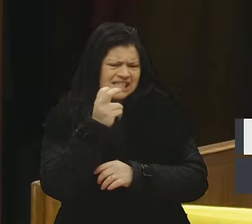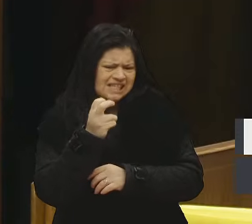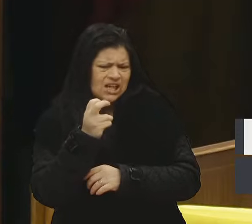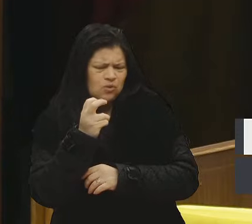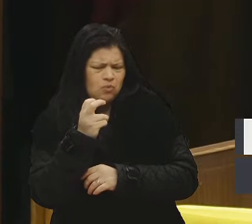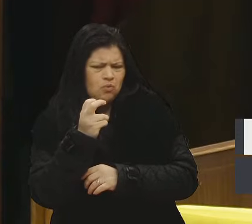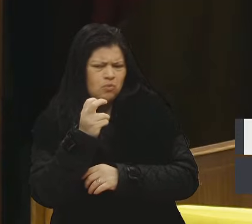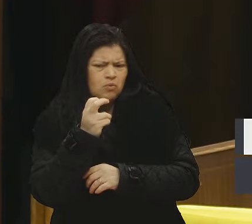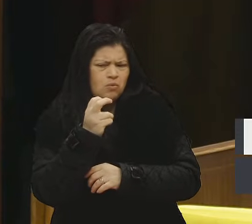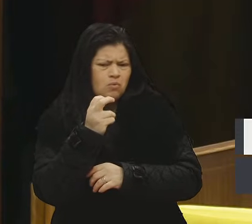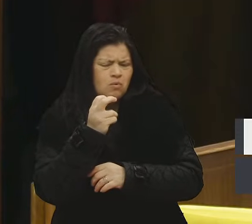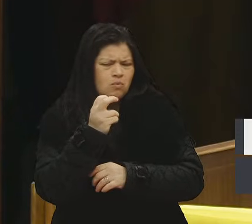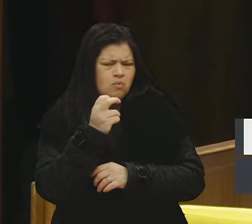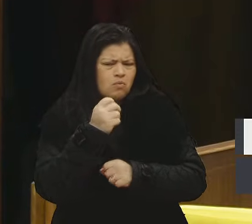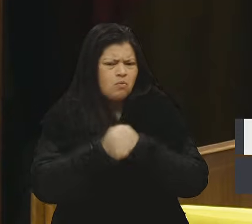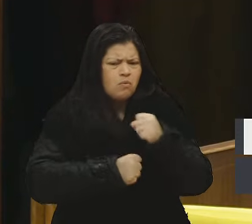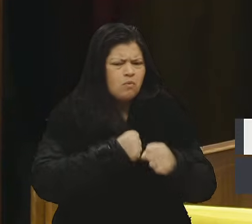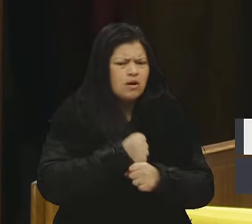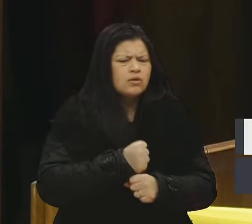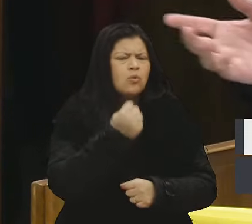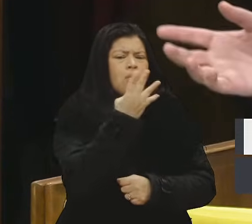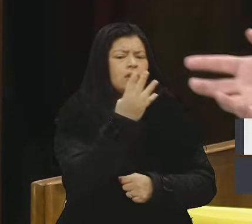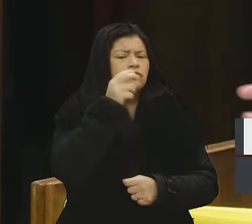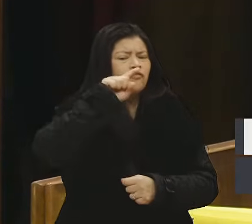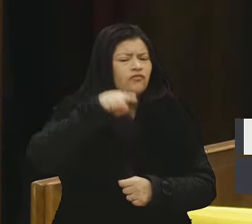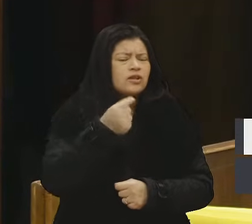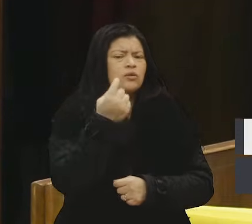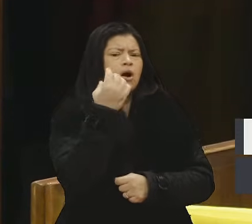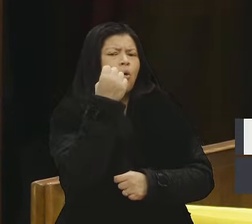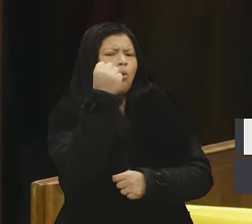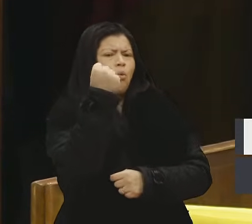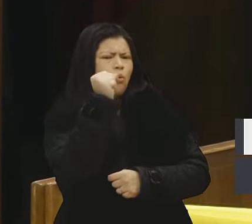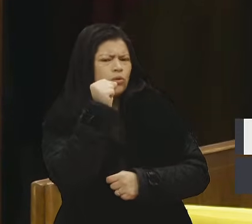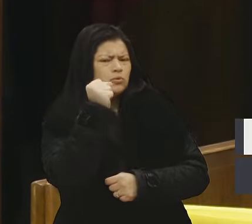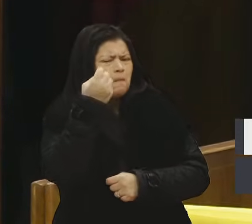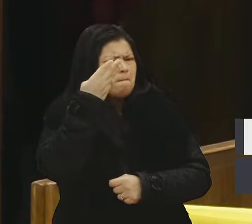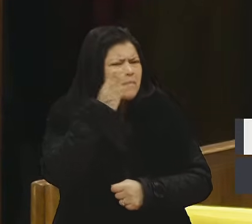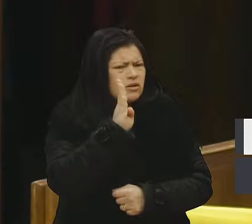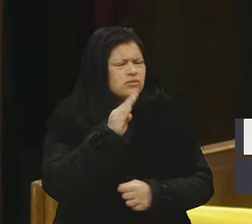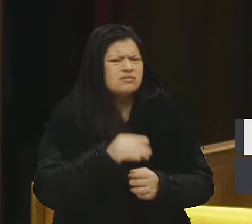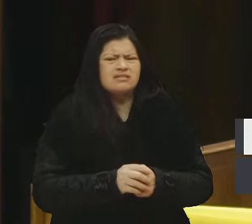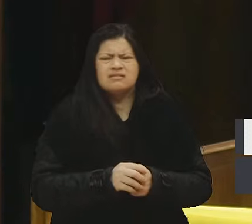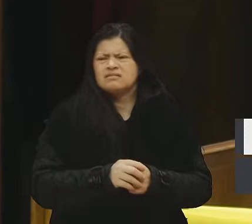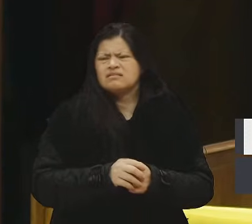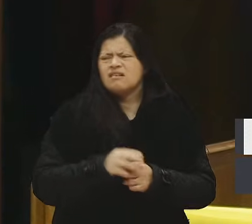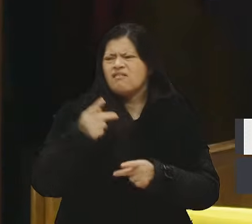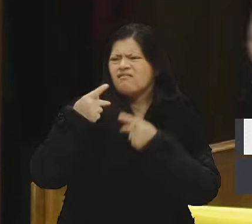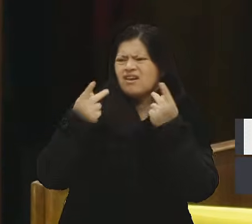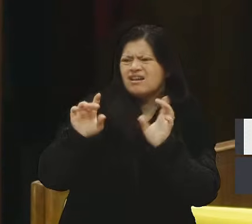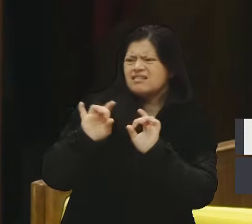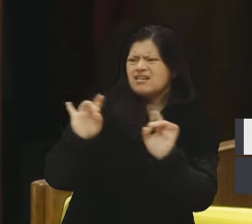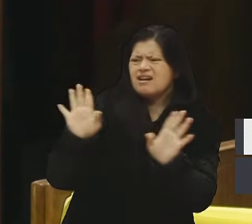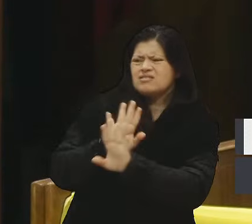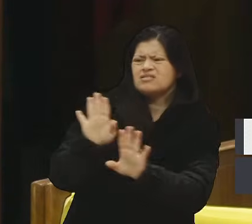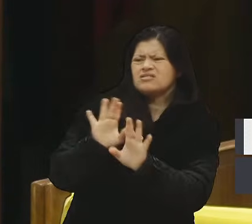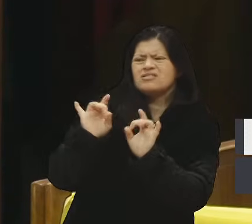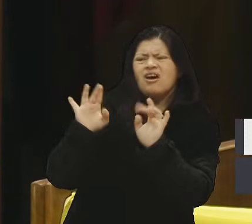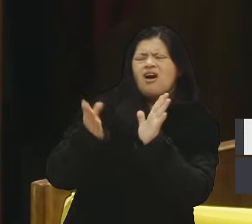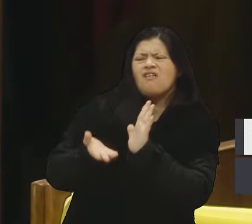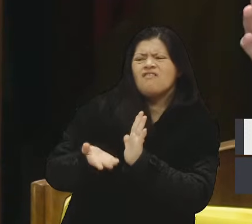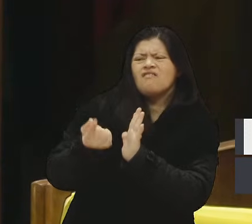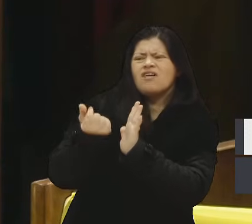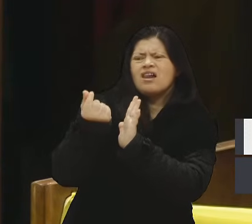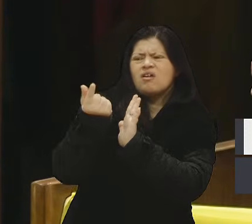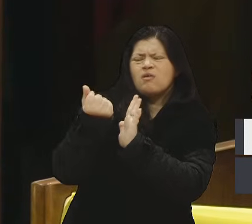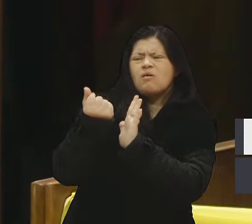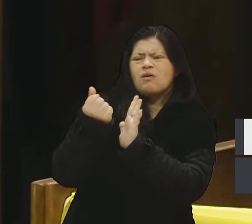4,8 bilhões. Aí alguém vai dizer, não, mas isso aí é só se der o valor máximo, pode não